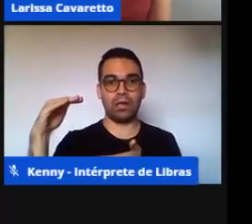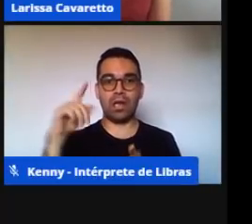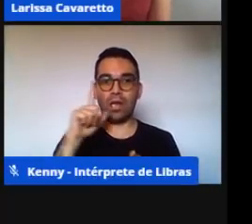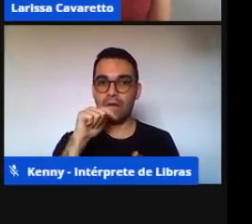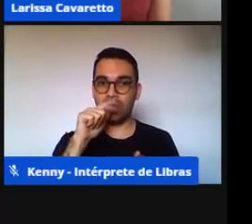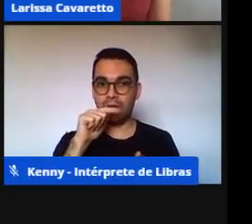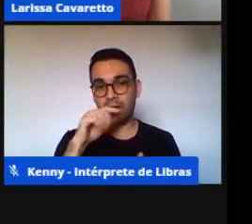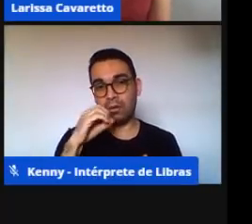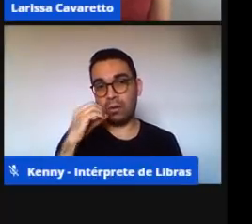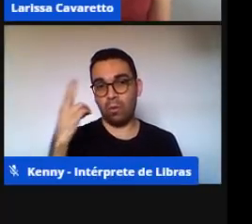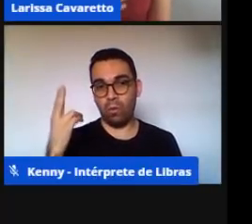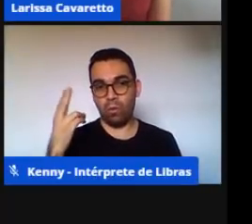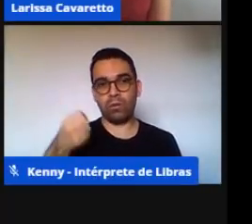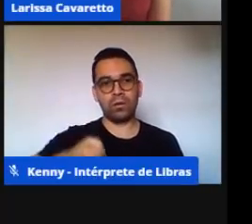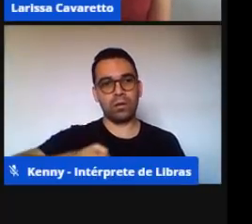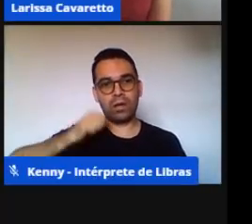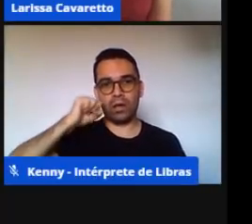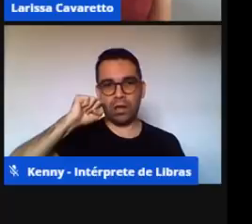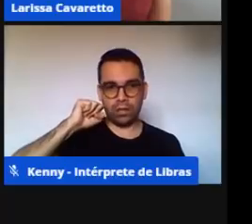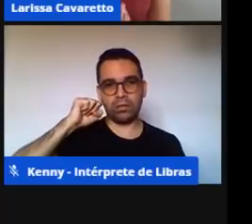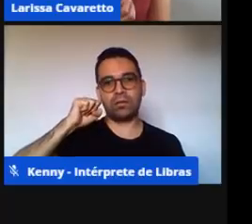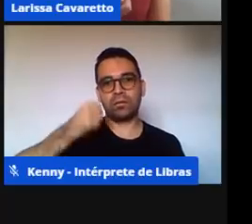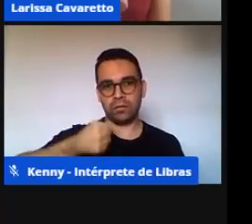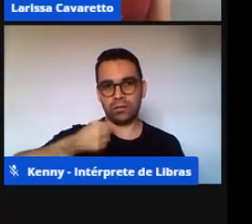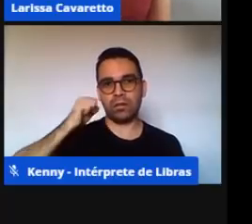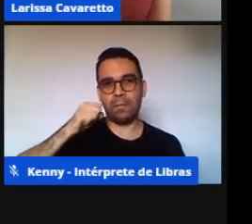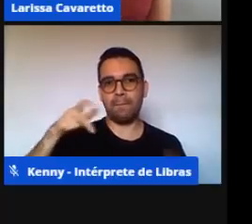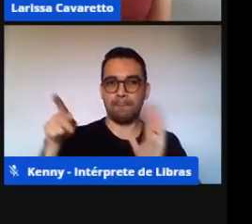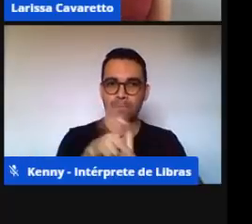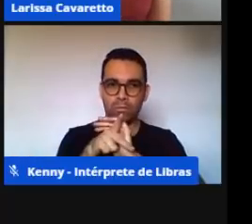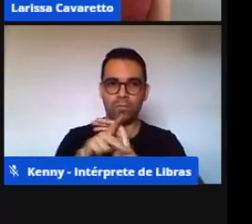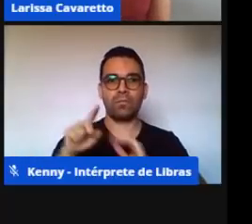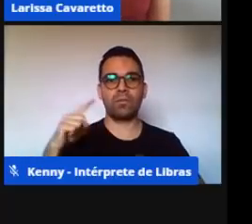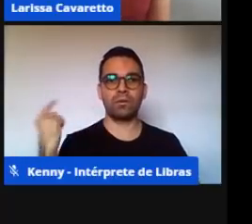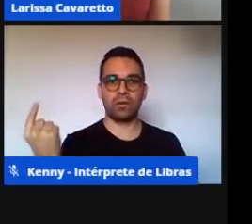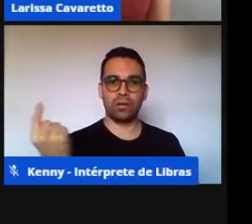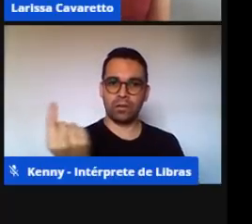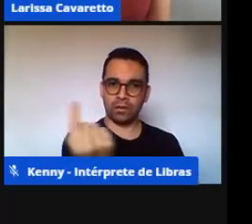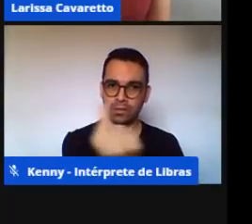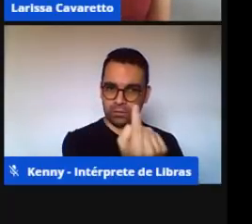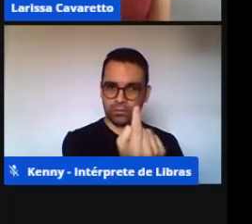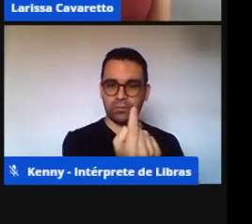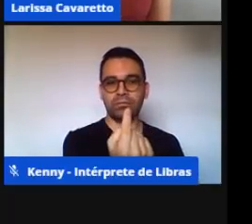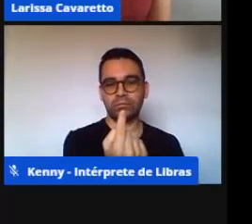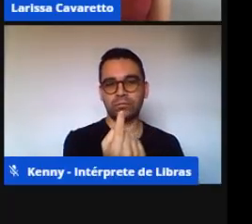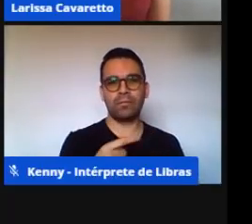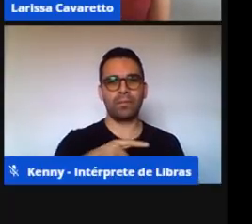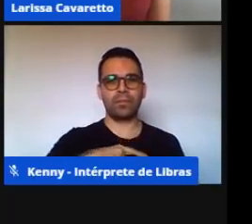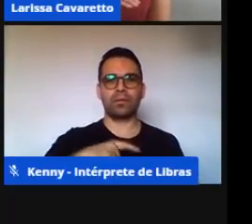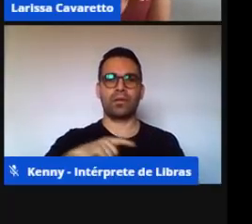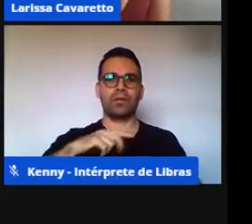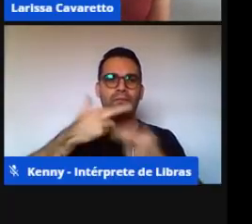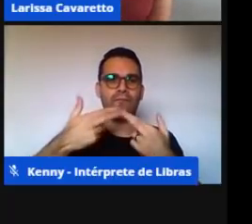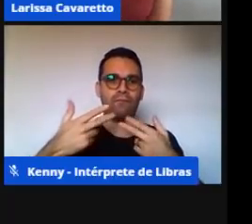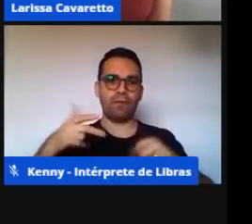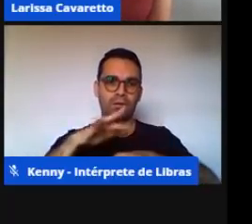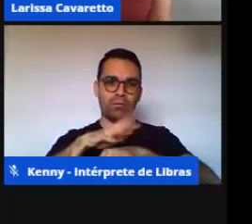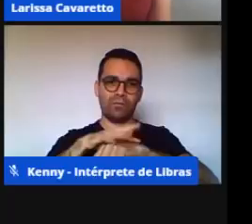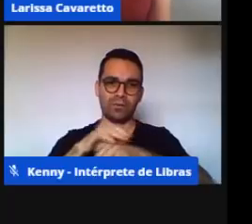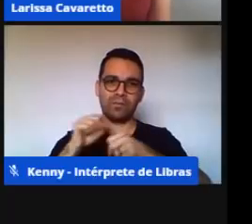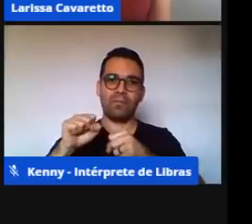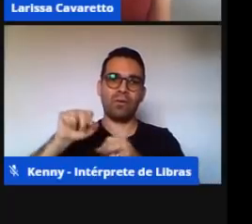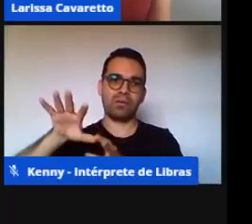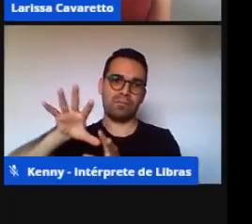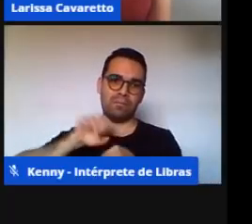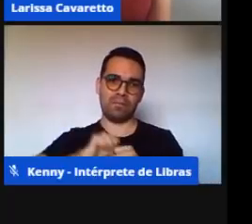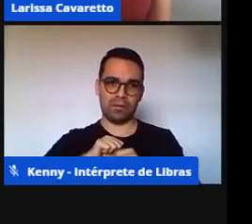saliva naquela caneca. A gripe é transmitida dessa forma, herpes é transmitida dessa forma. Então, essas canecas, elas têm que ser, na verdade,